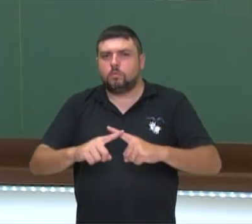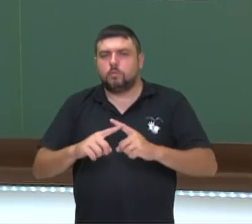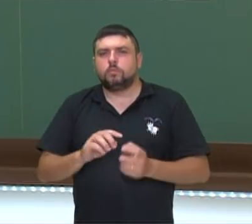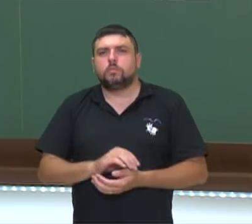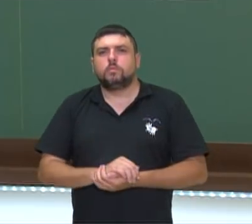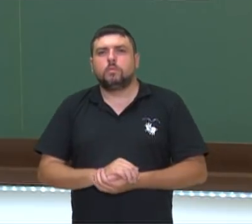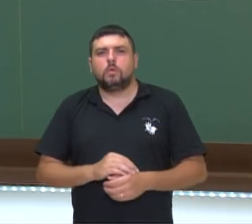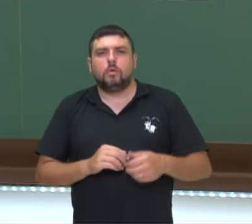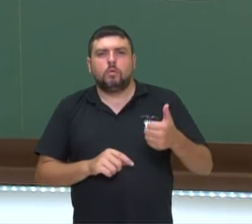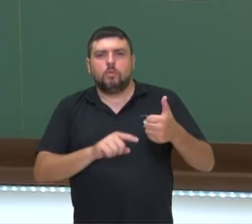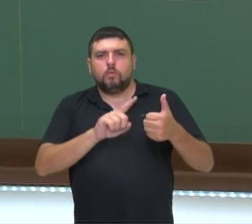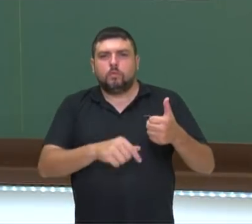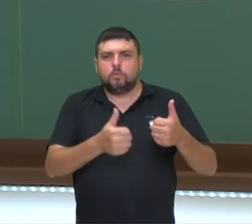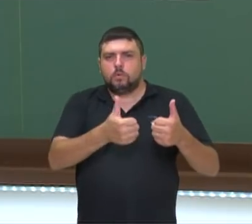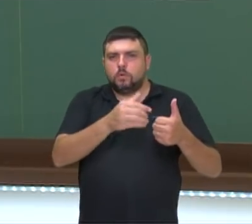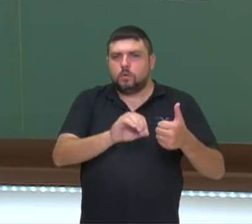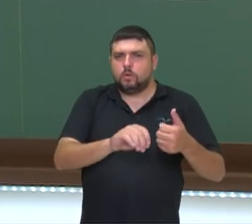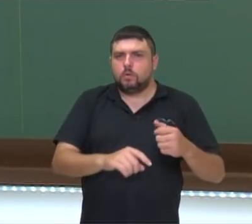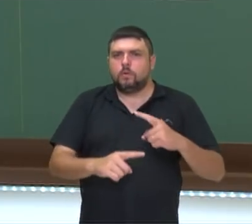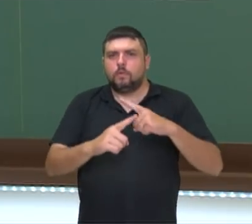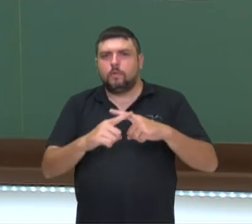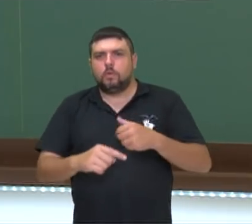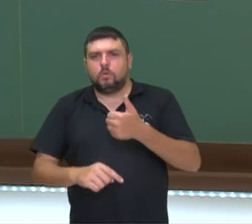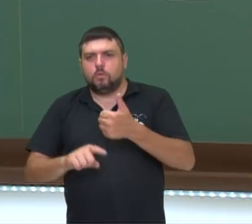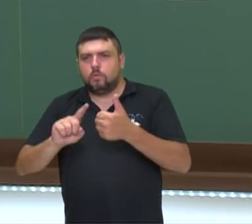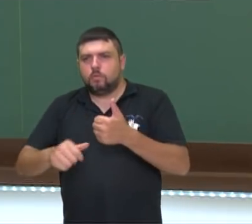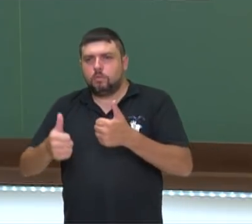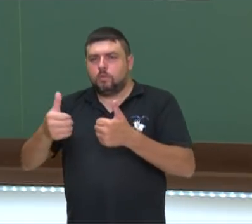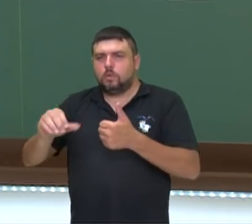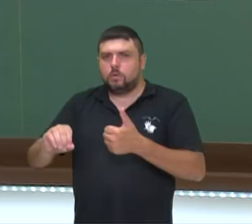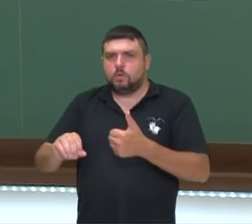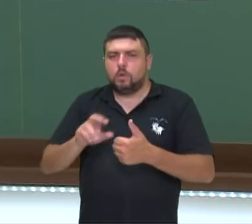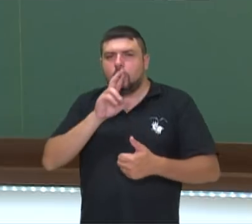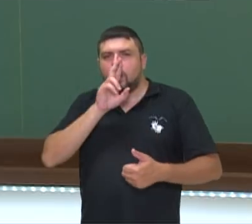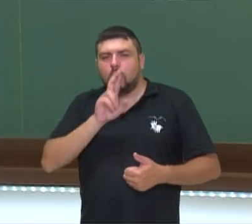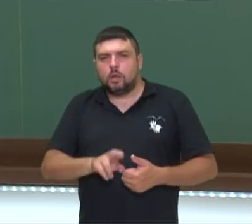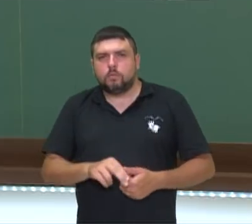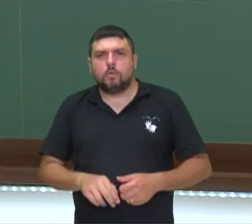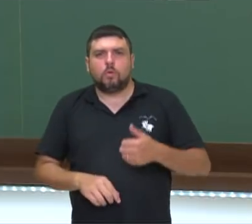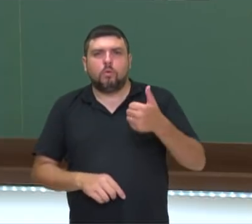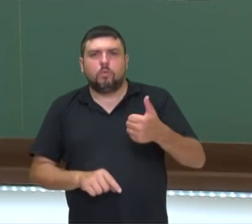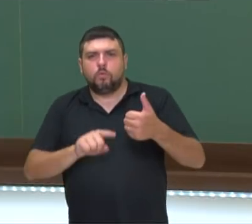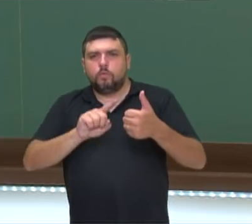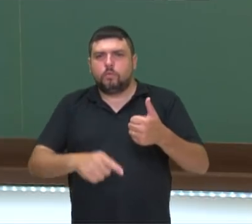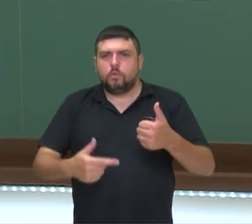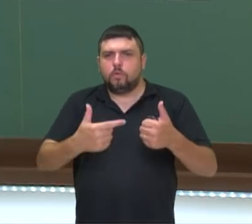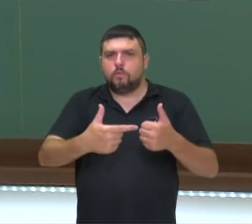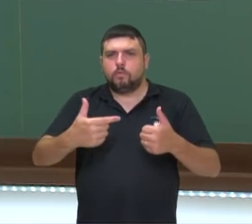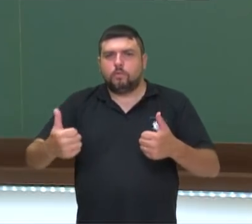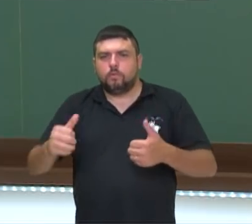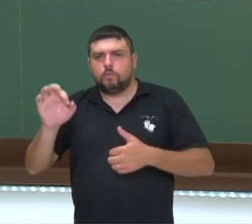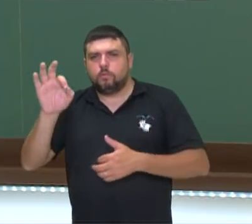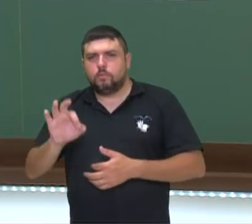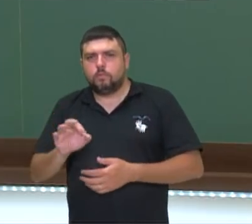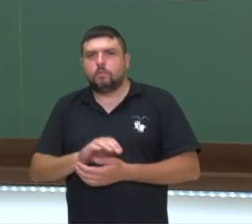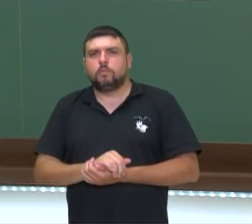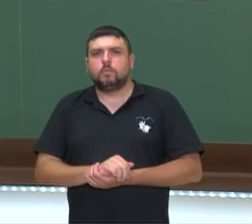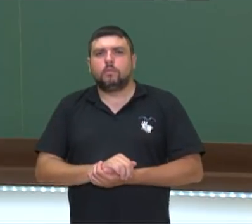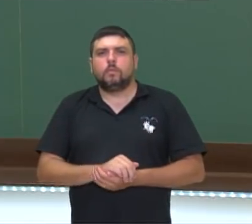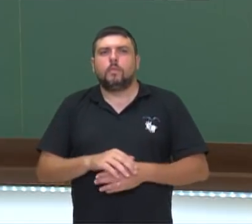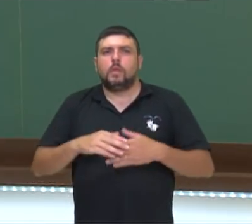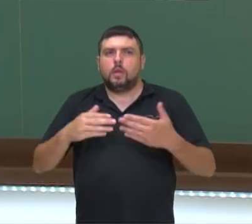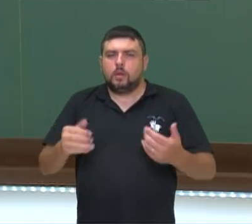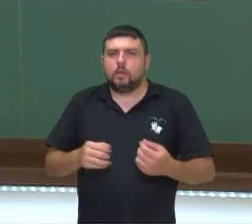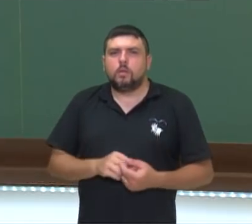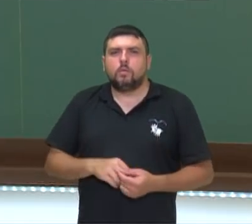vezes 1,10 vai dar 1,21. Portanto, o aumento 1